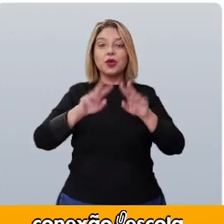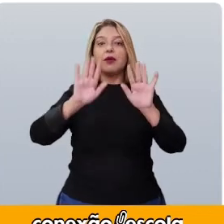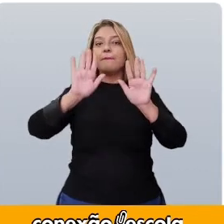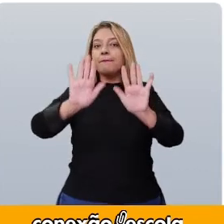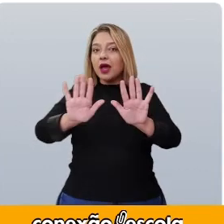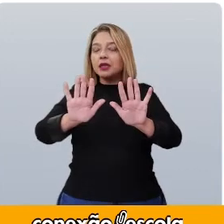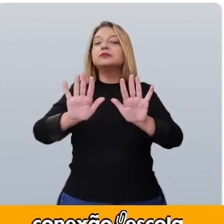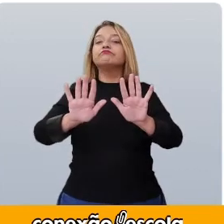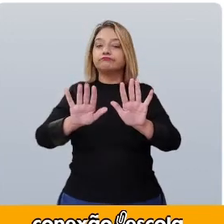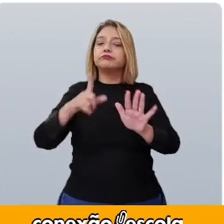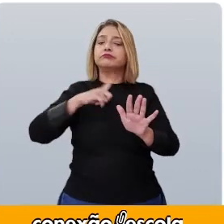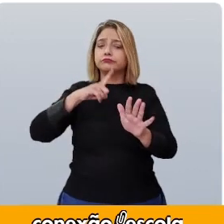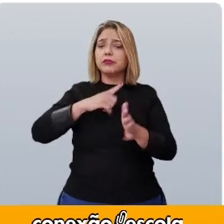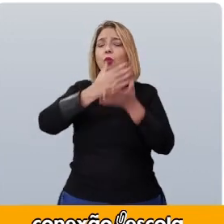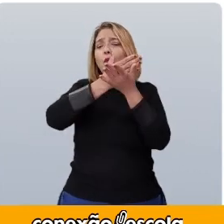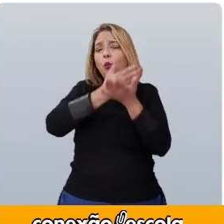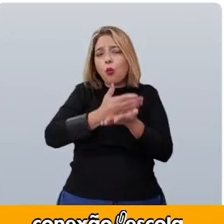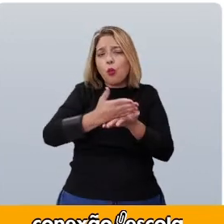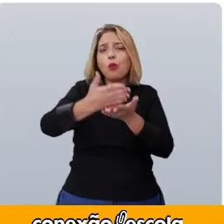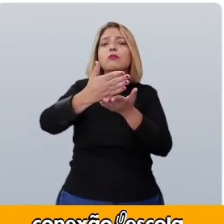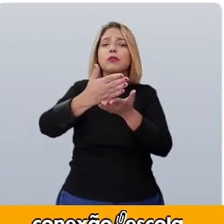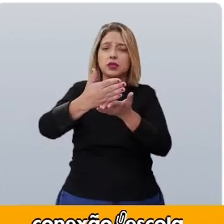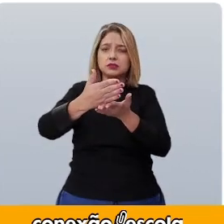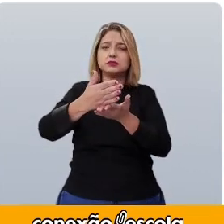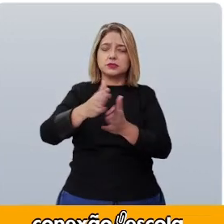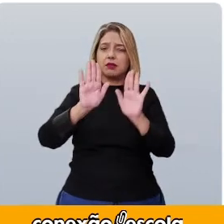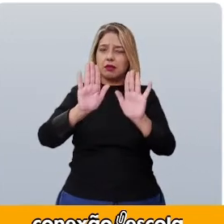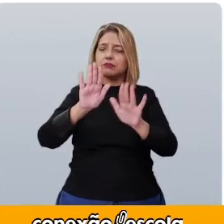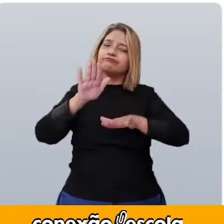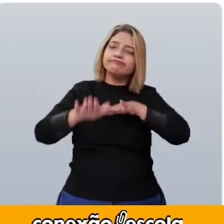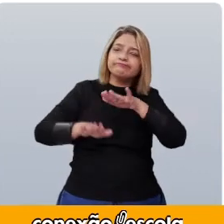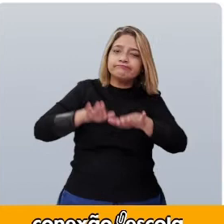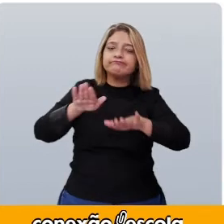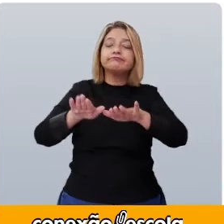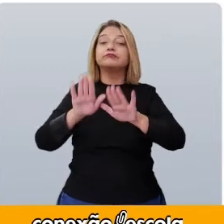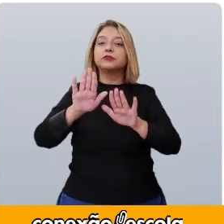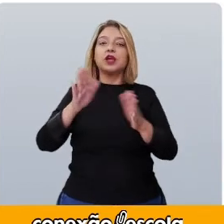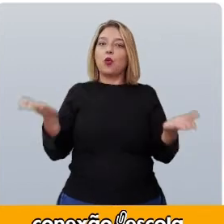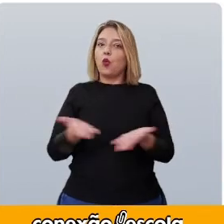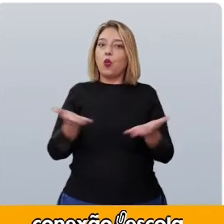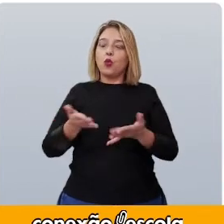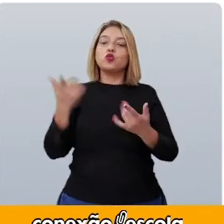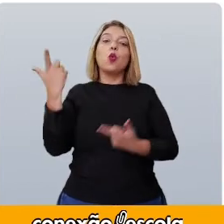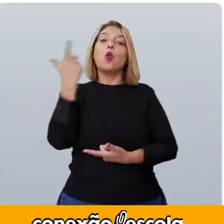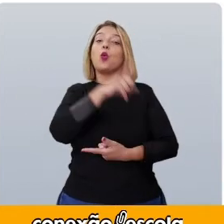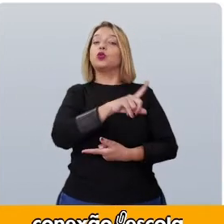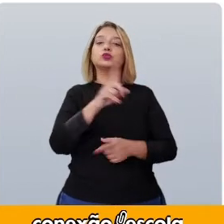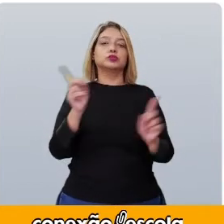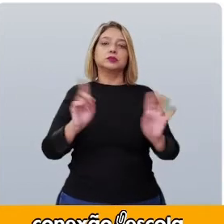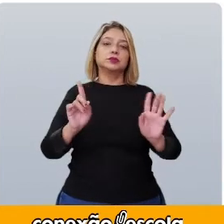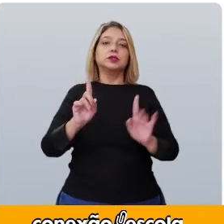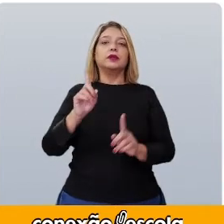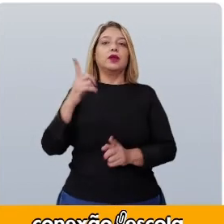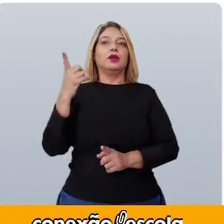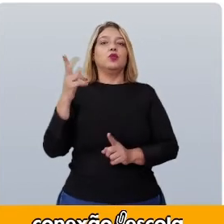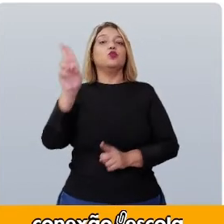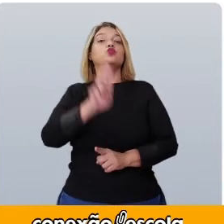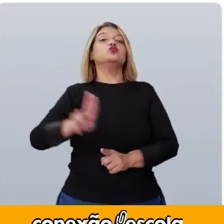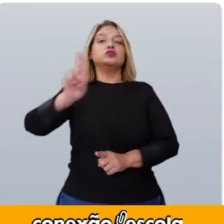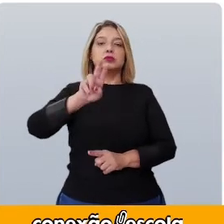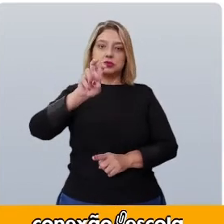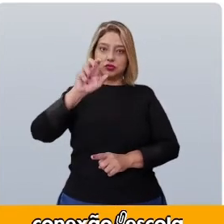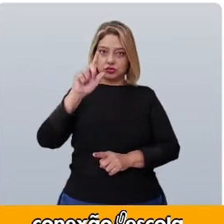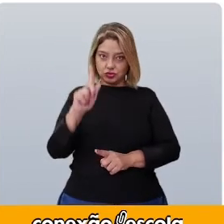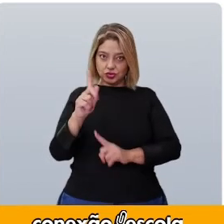na fase inicial. Isso significa que ainda não é possível usar todo o potencial da tecnologia.